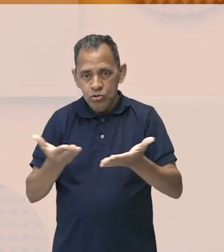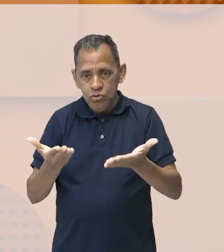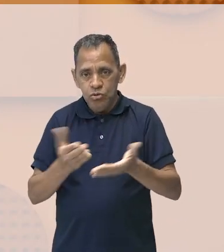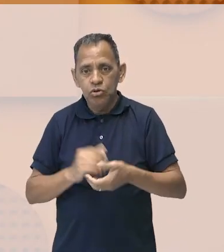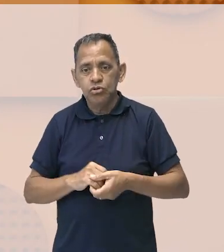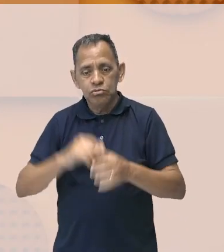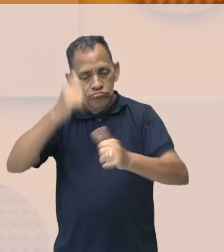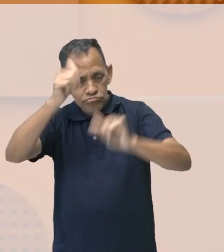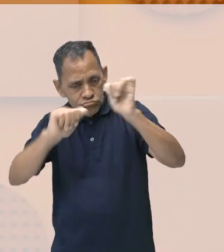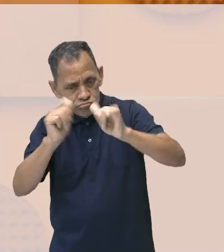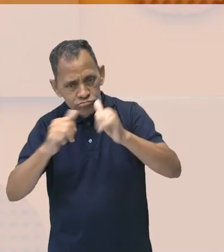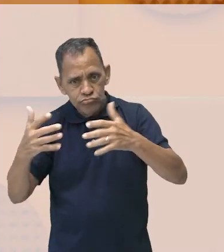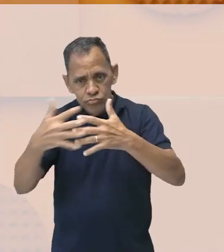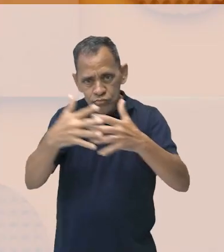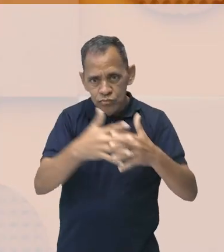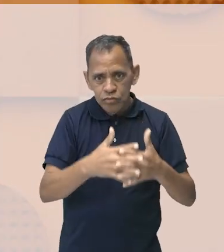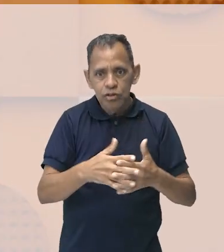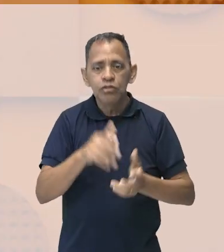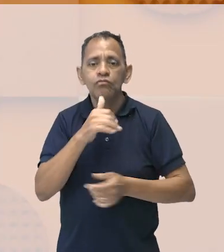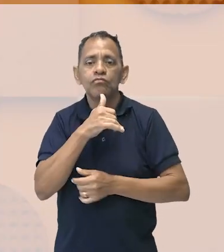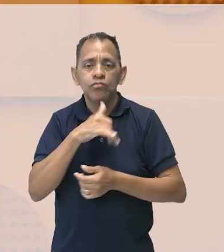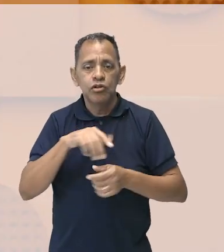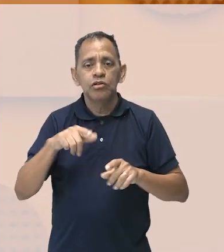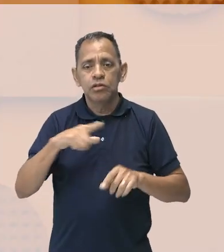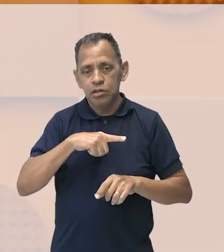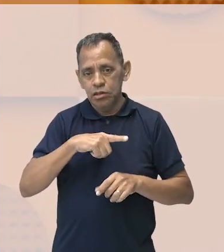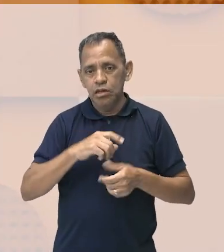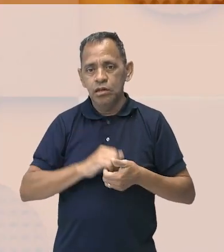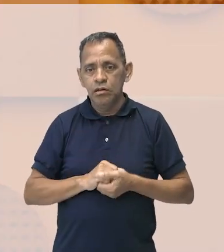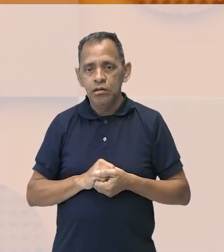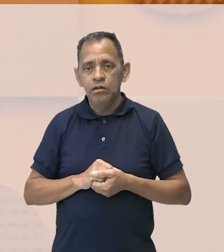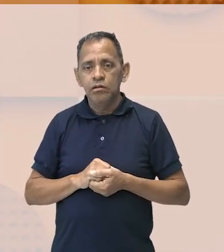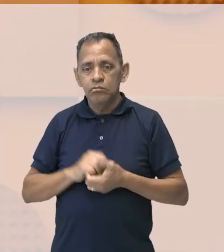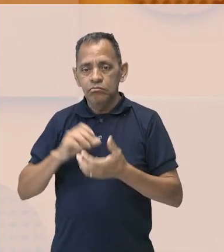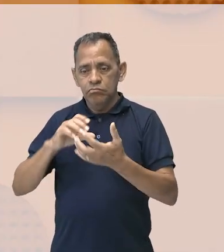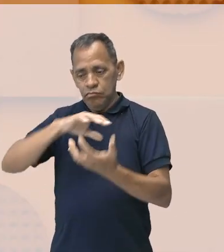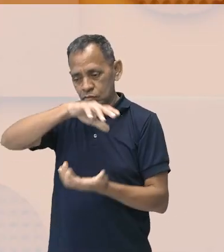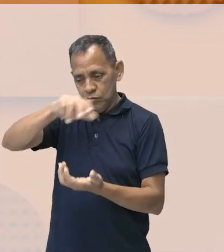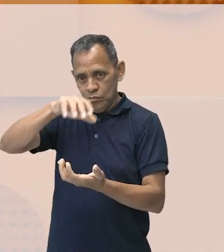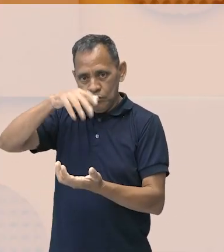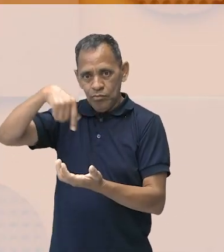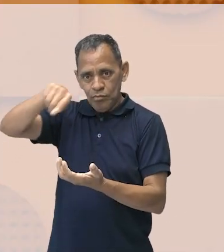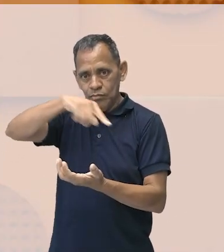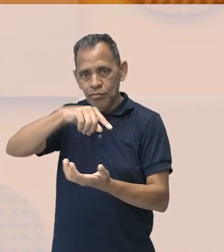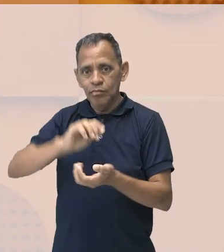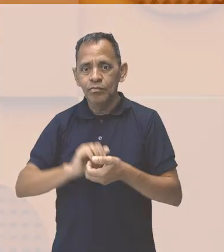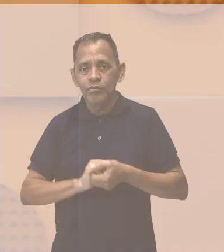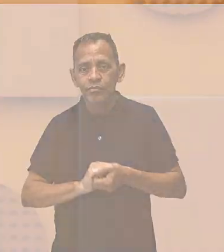analisando esses conflitos, infelizmente, que acabam ocorrendo aí ao redor do planeta.